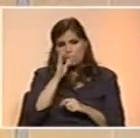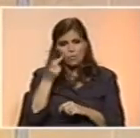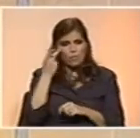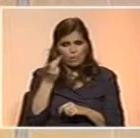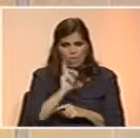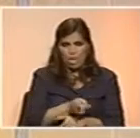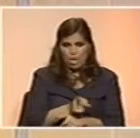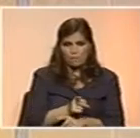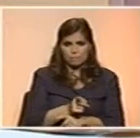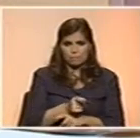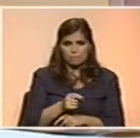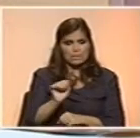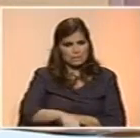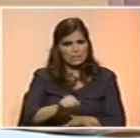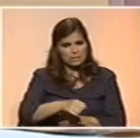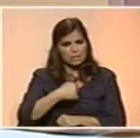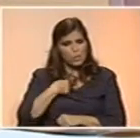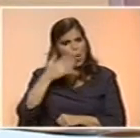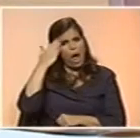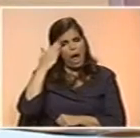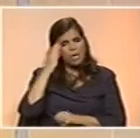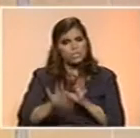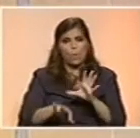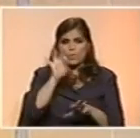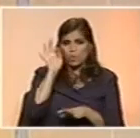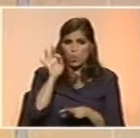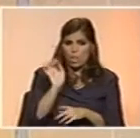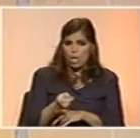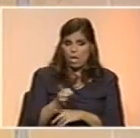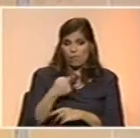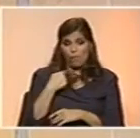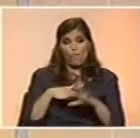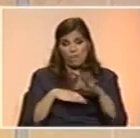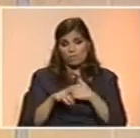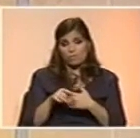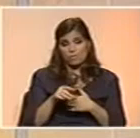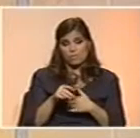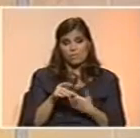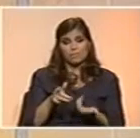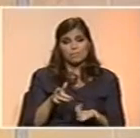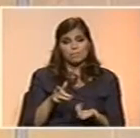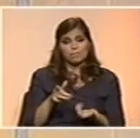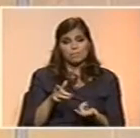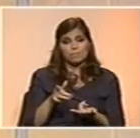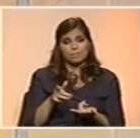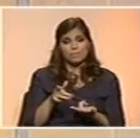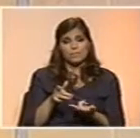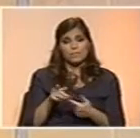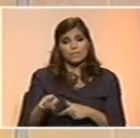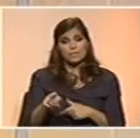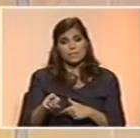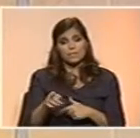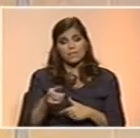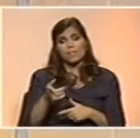exatamente. Eu acho que é uma opção coerente que eu faço, que passa desde do carro que conduzo ou que